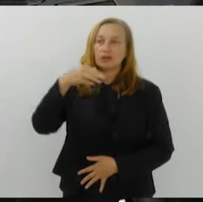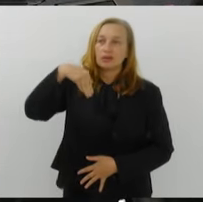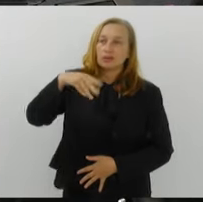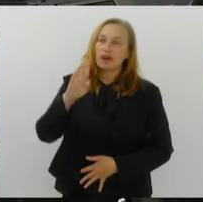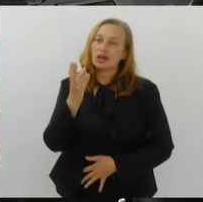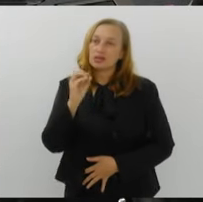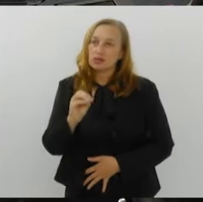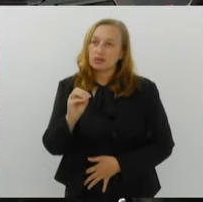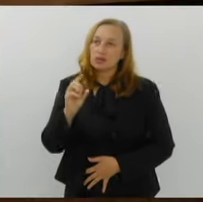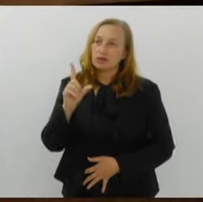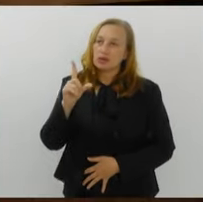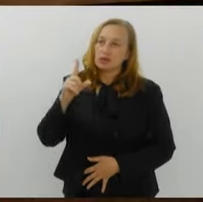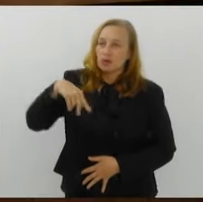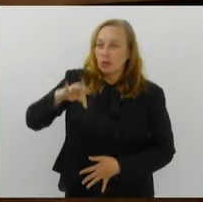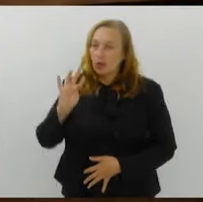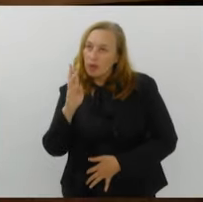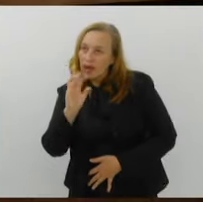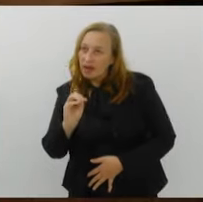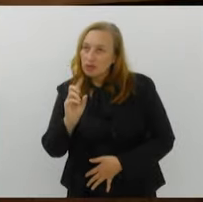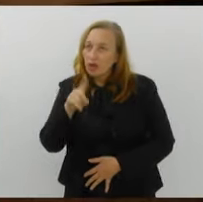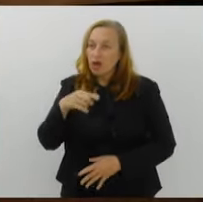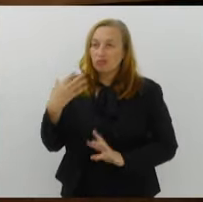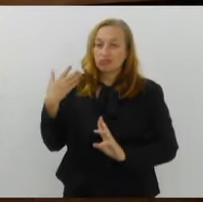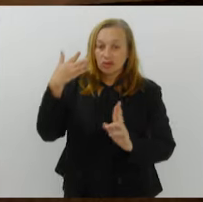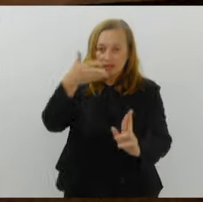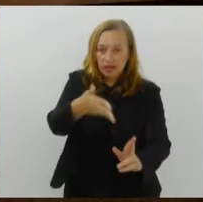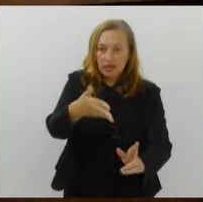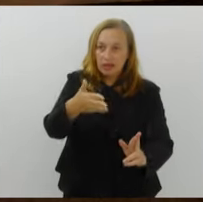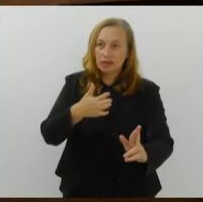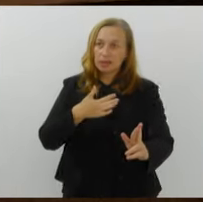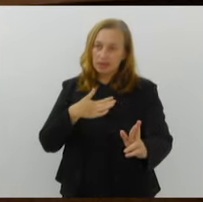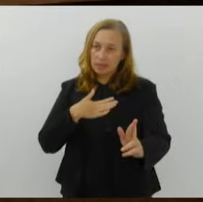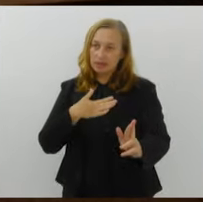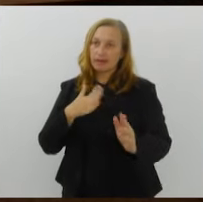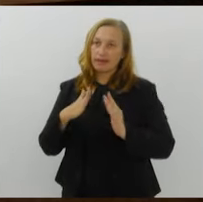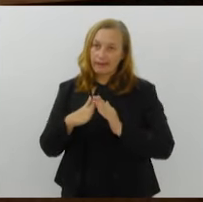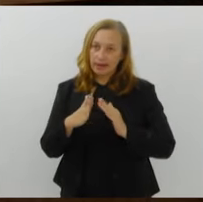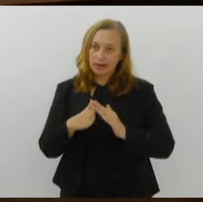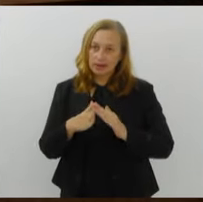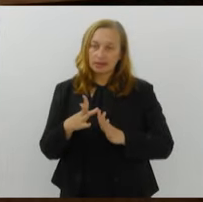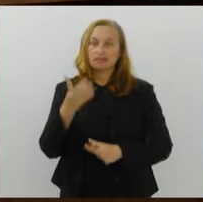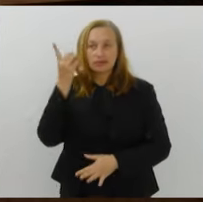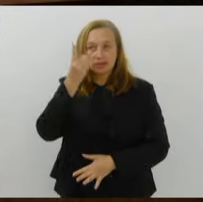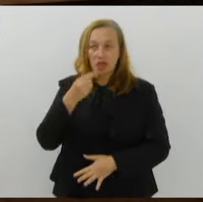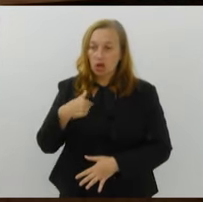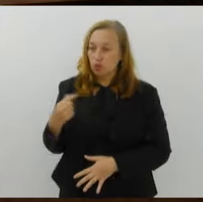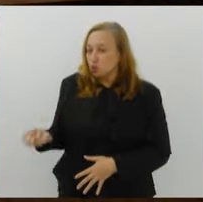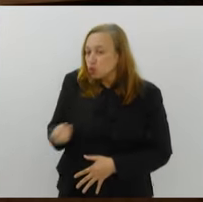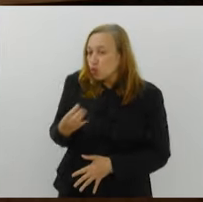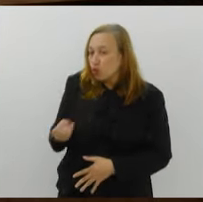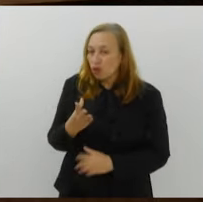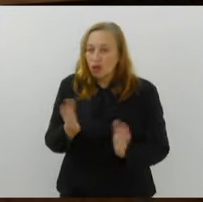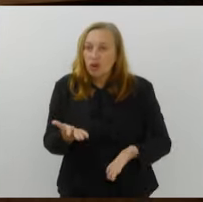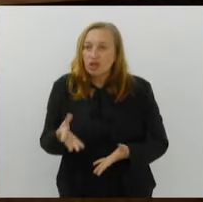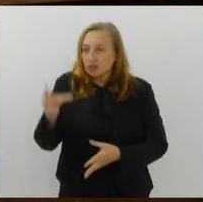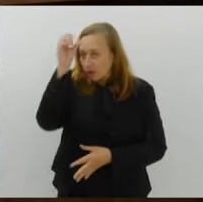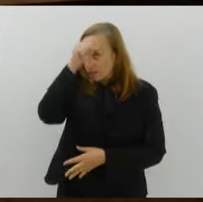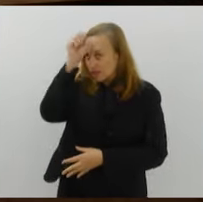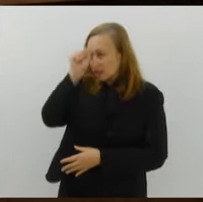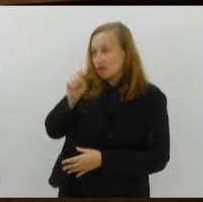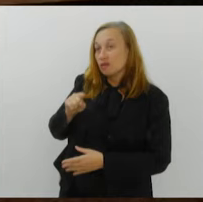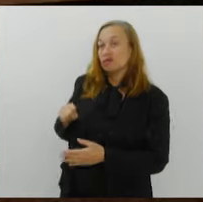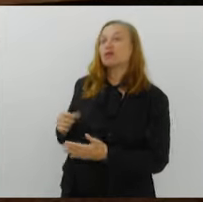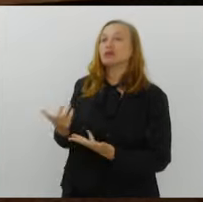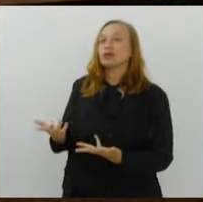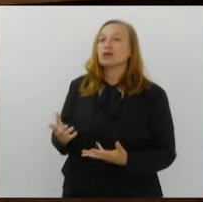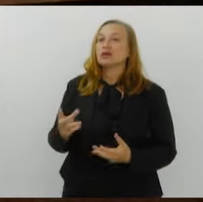falar que ele é um deputado que é uma referência aqui para mim dentro da casa, que eu estou entrando agora, estou aprendendo muito com ele, principalmente a pauta